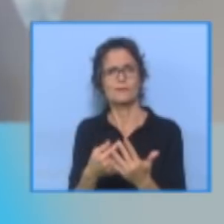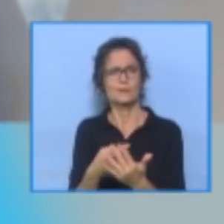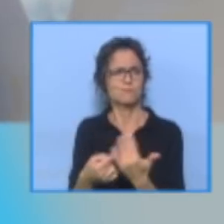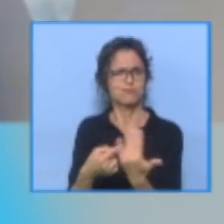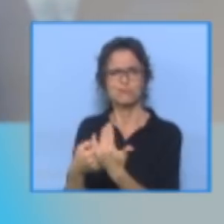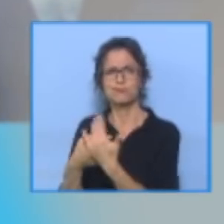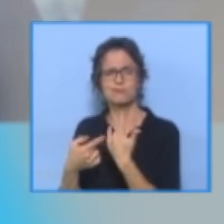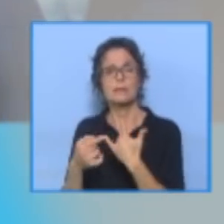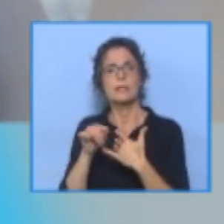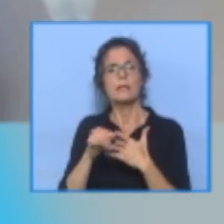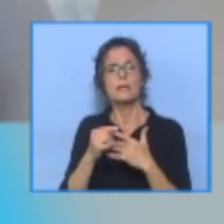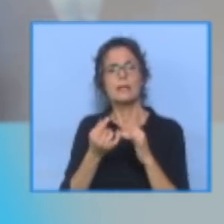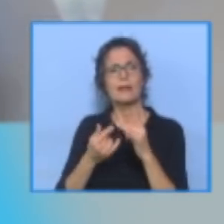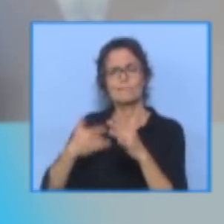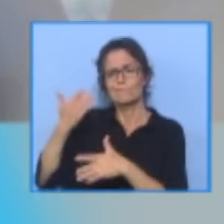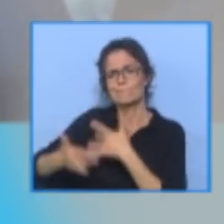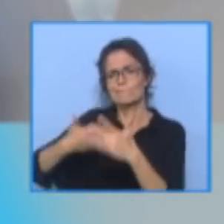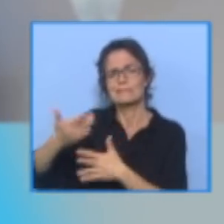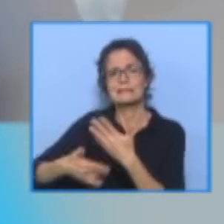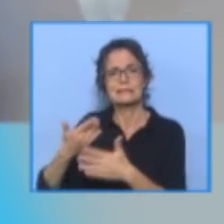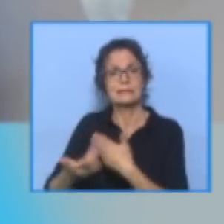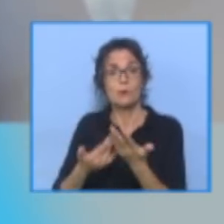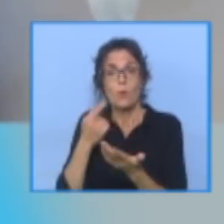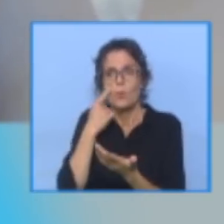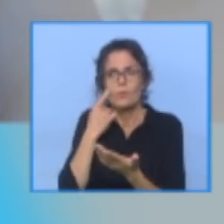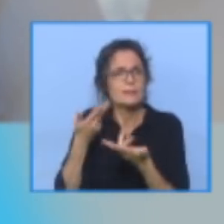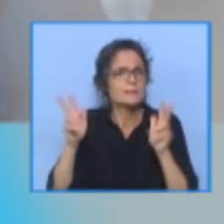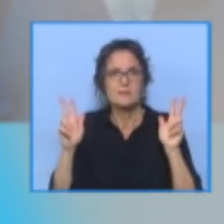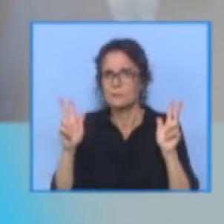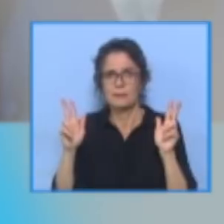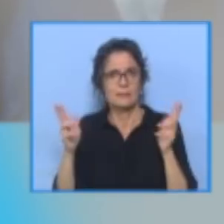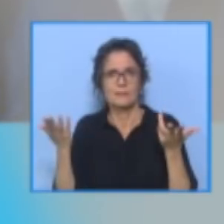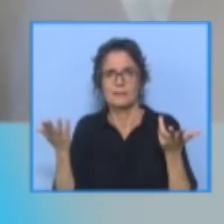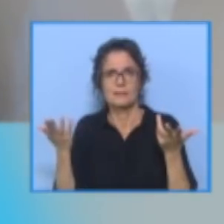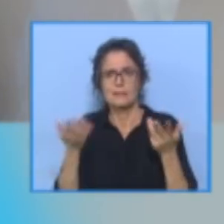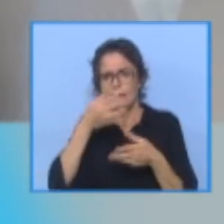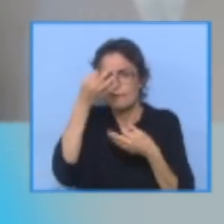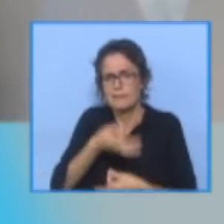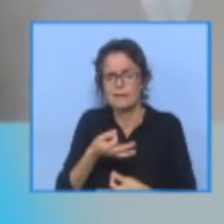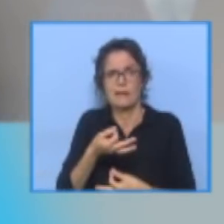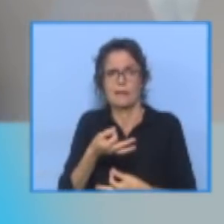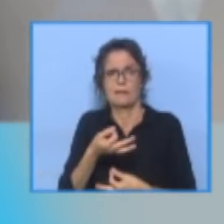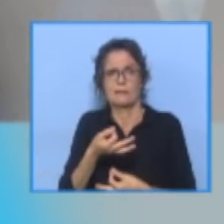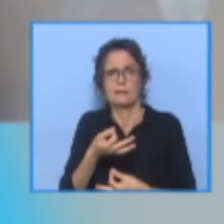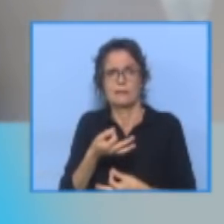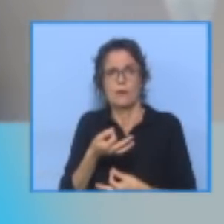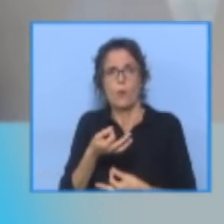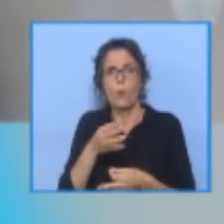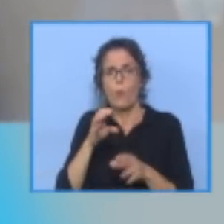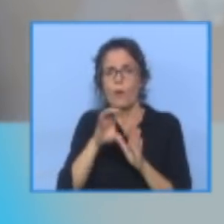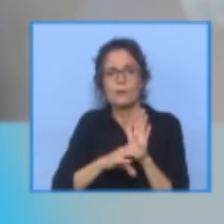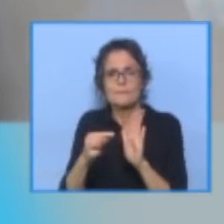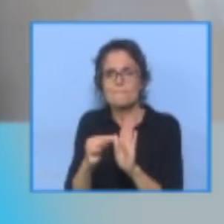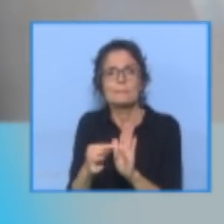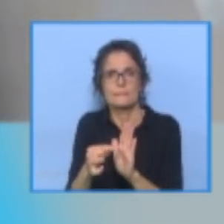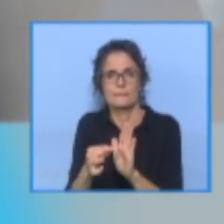várias gerações não souberam o que era a liberdade, não souberam o que era dignidade, o que eram condições mínimas.